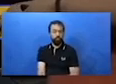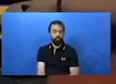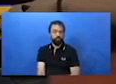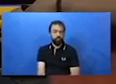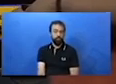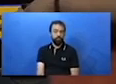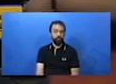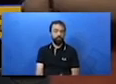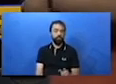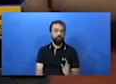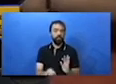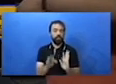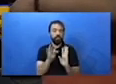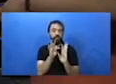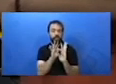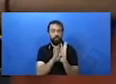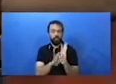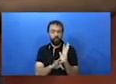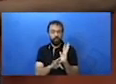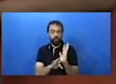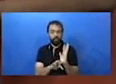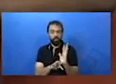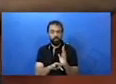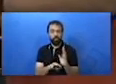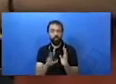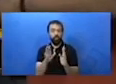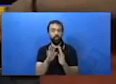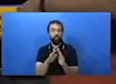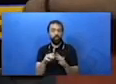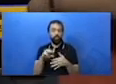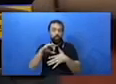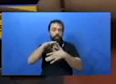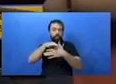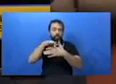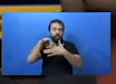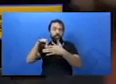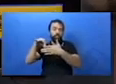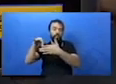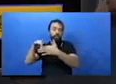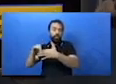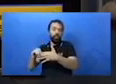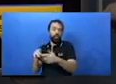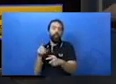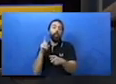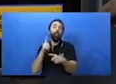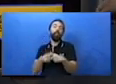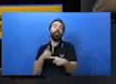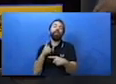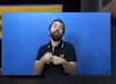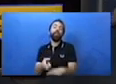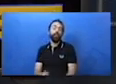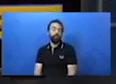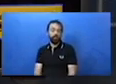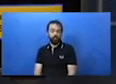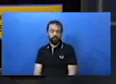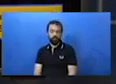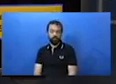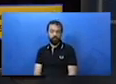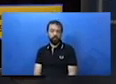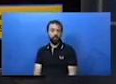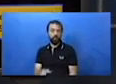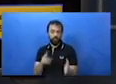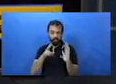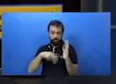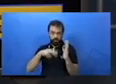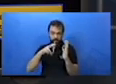os bichos falavam, é considerado um folheto de cordel. Então, para responder isso, olha aqui, você vai ter que